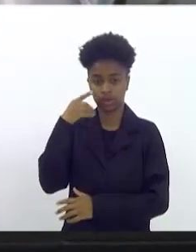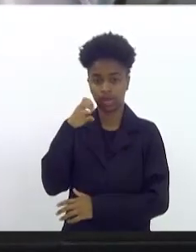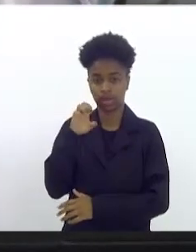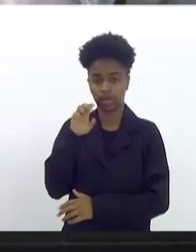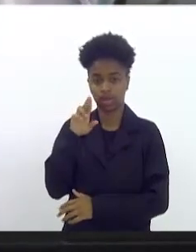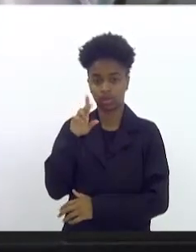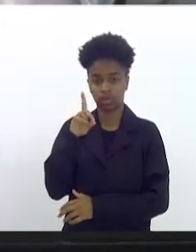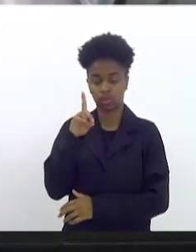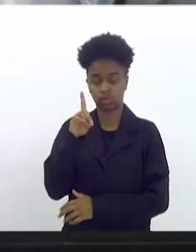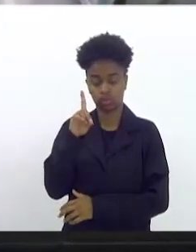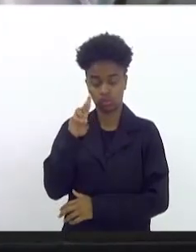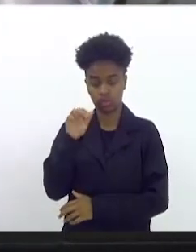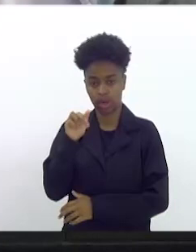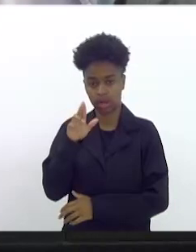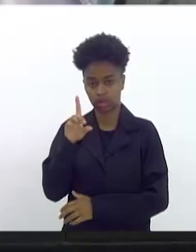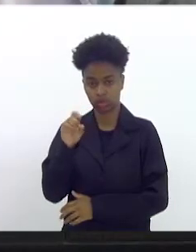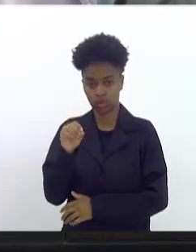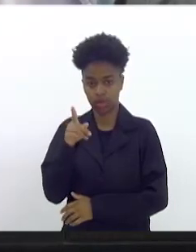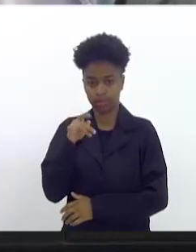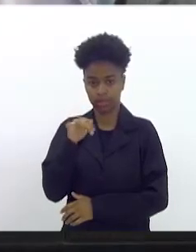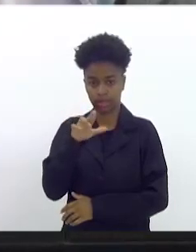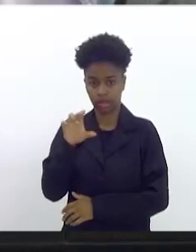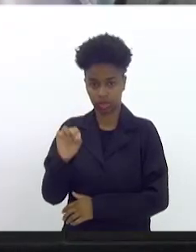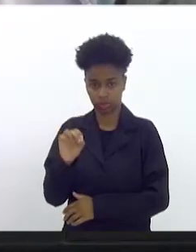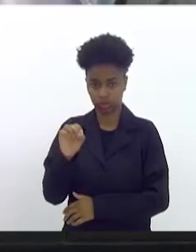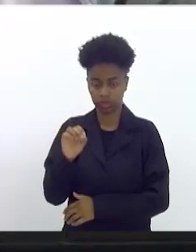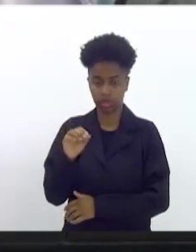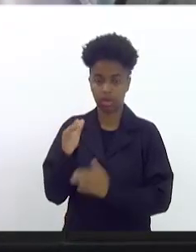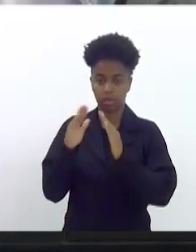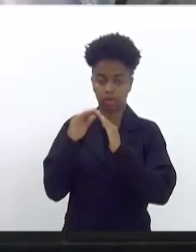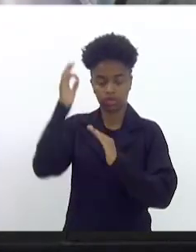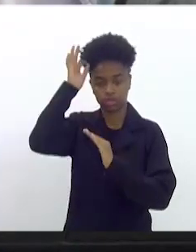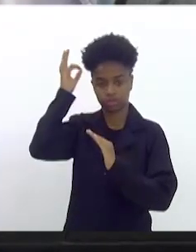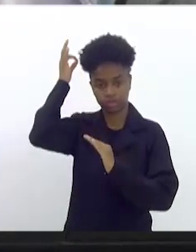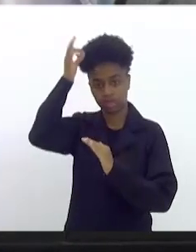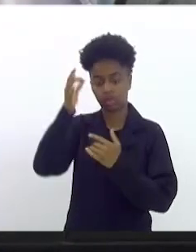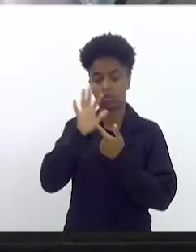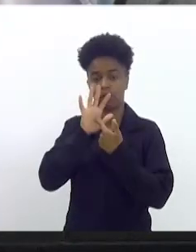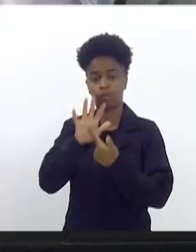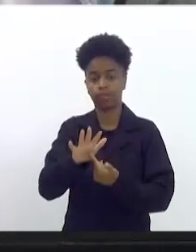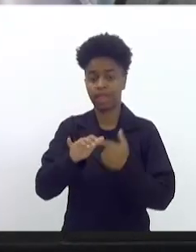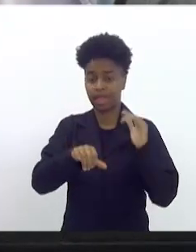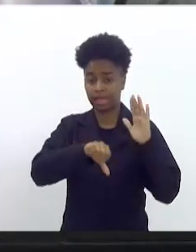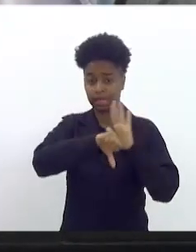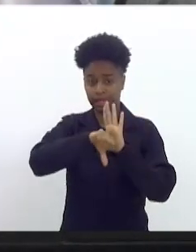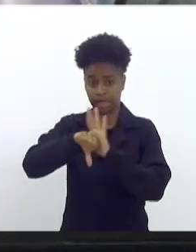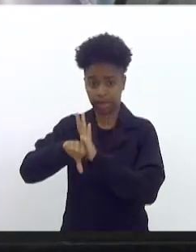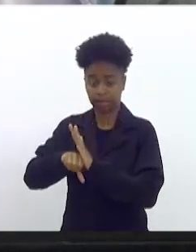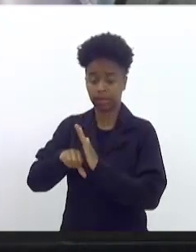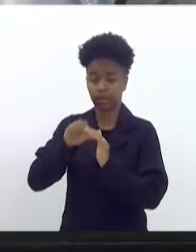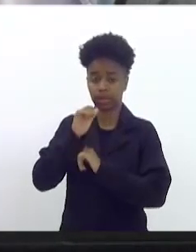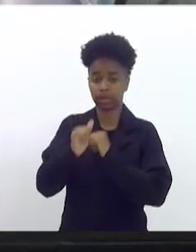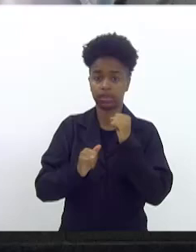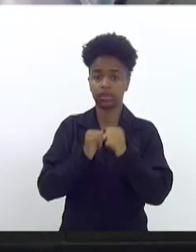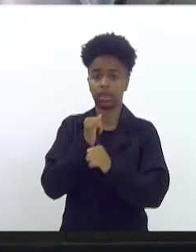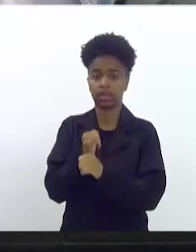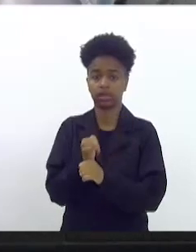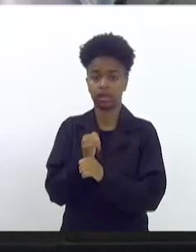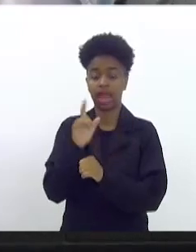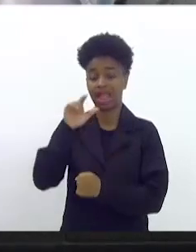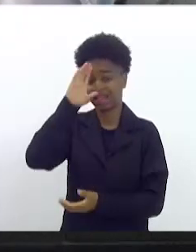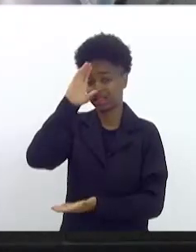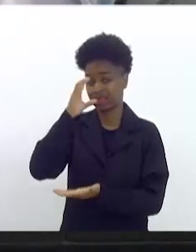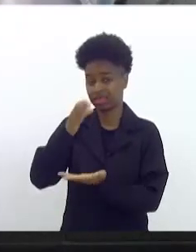Pinheiro Monteiro, do Espírito Santo, que os crimes cibernéticos foi a tese